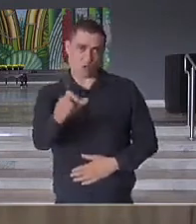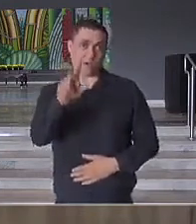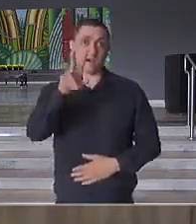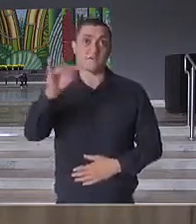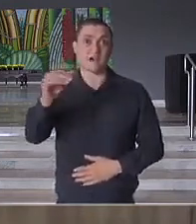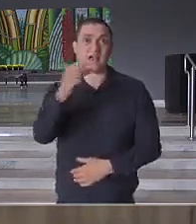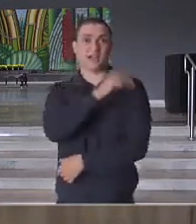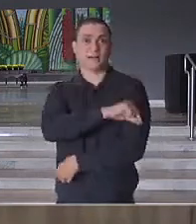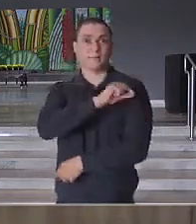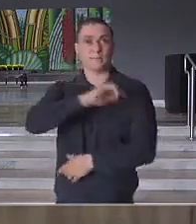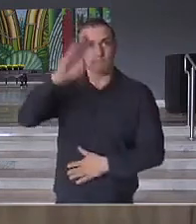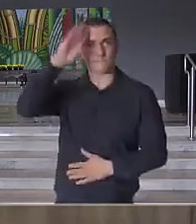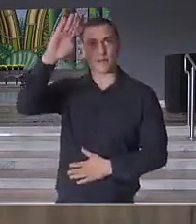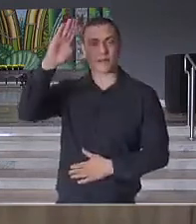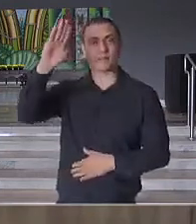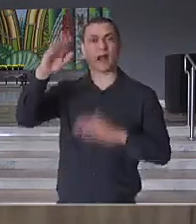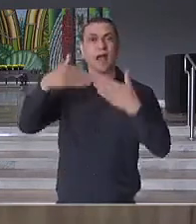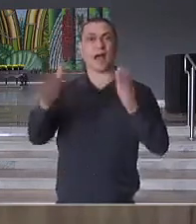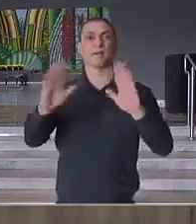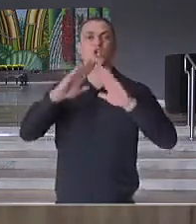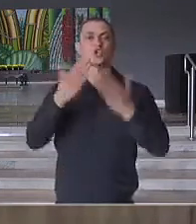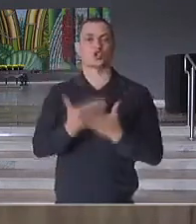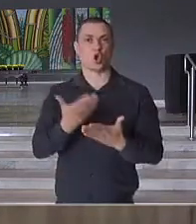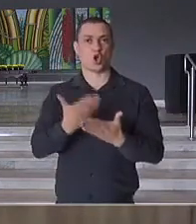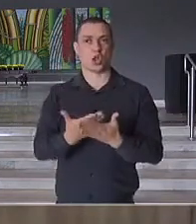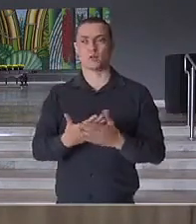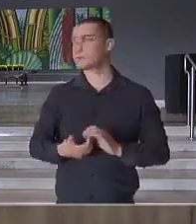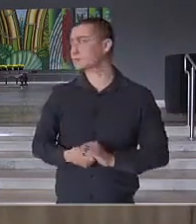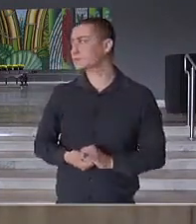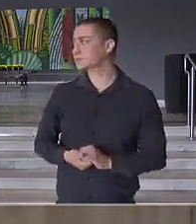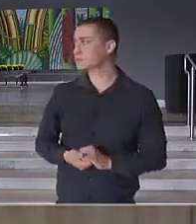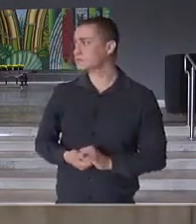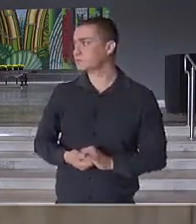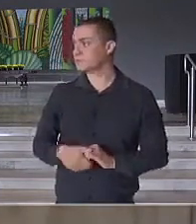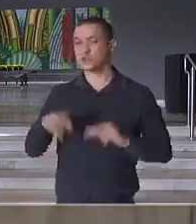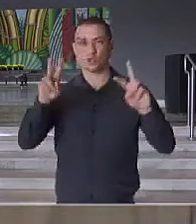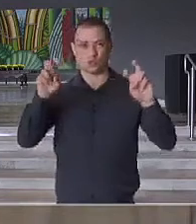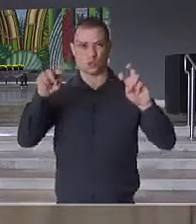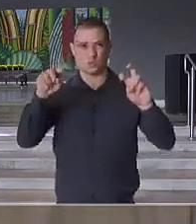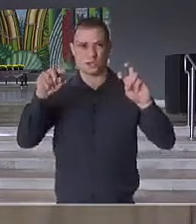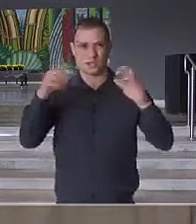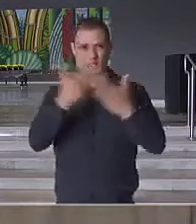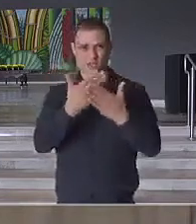prioriza a abertura das escolas em